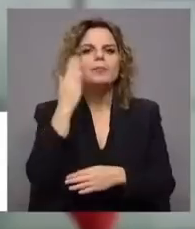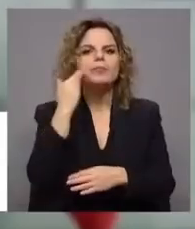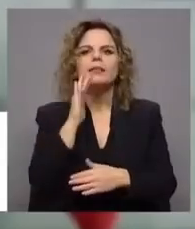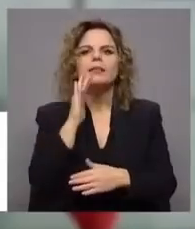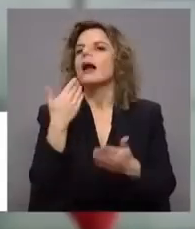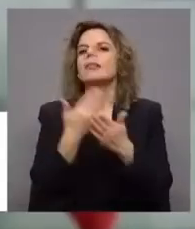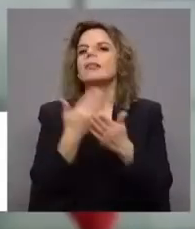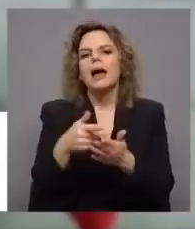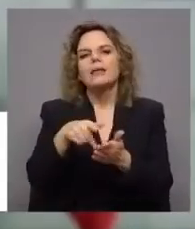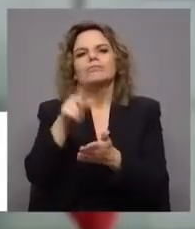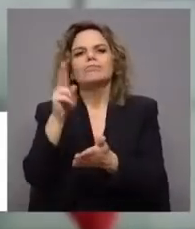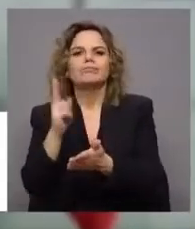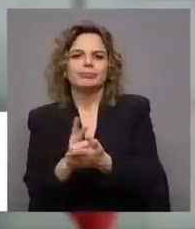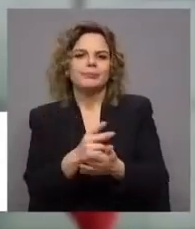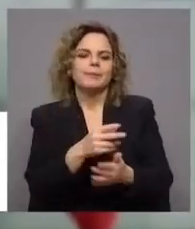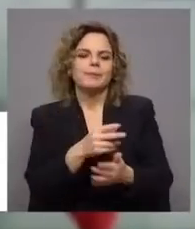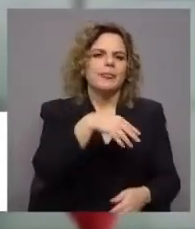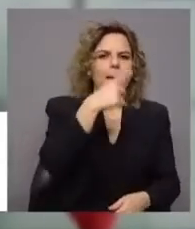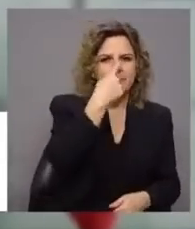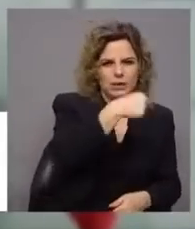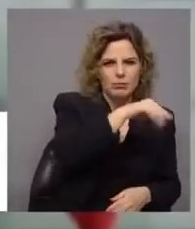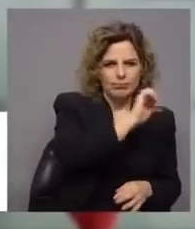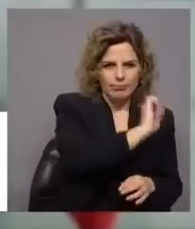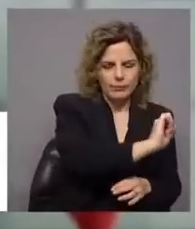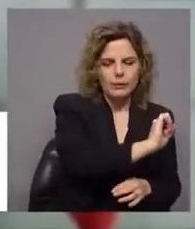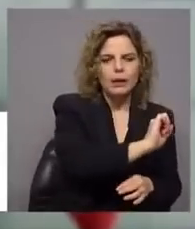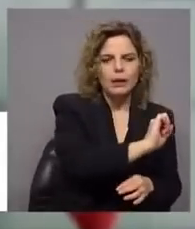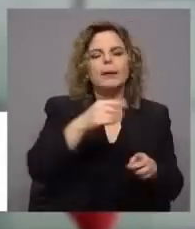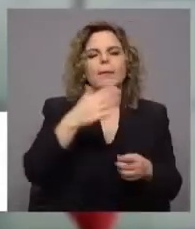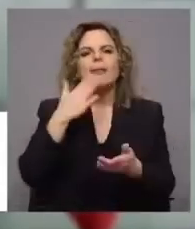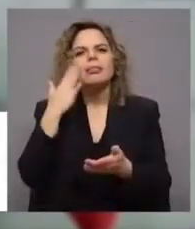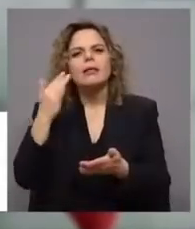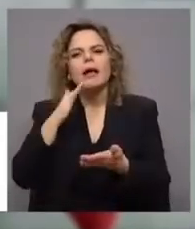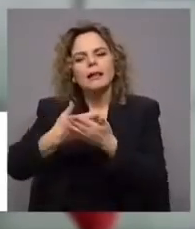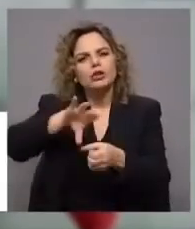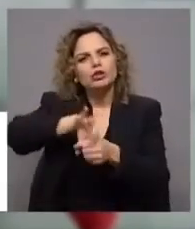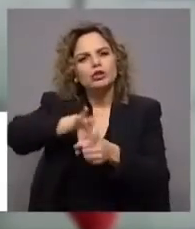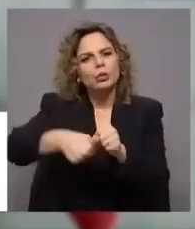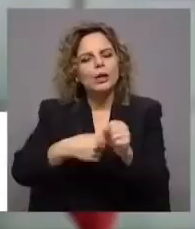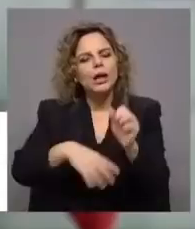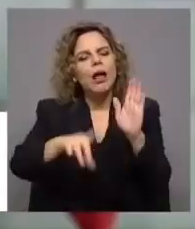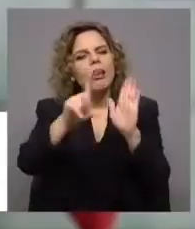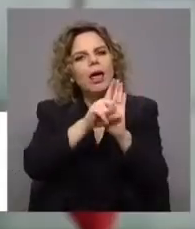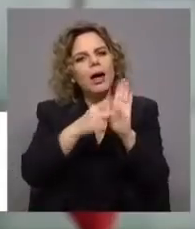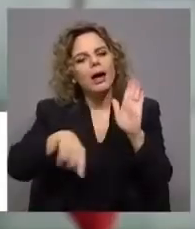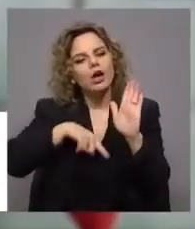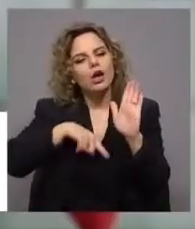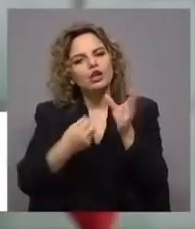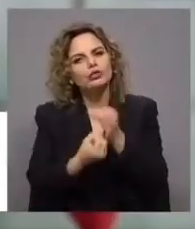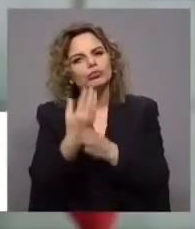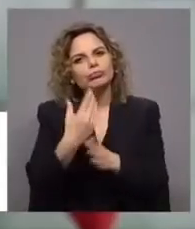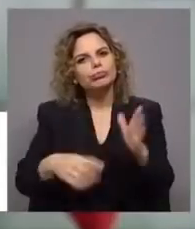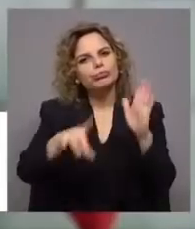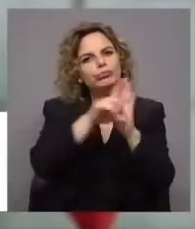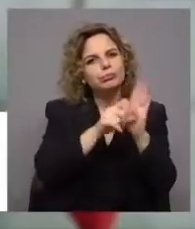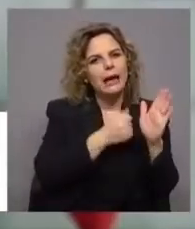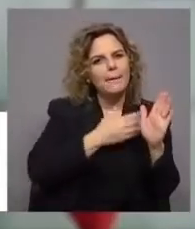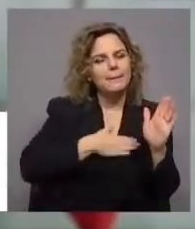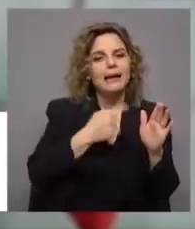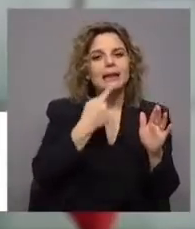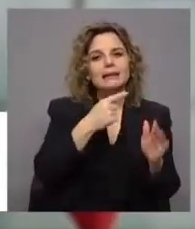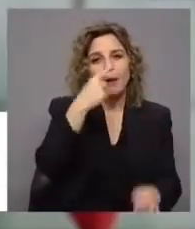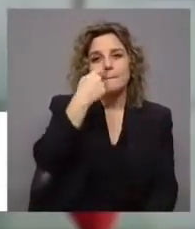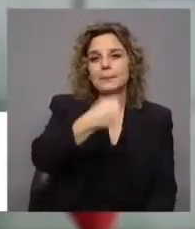a Petrobras, para tentar destruir a lei que nós criamos para regular a Petrobras, dizendo que o petróleo